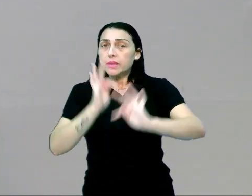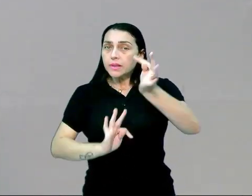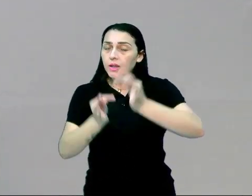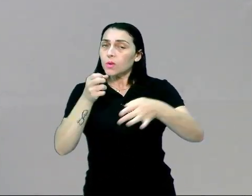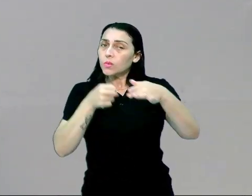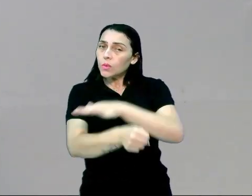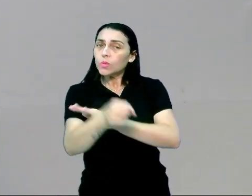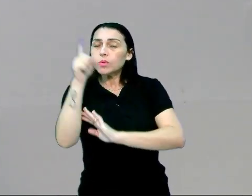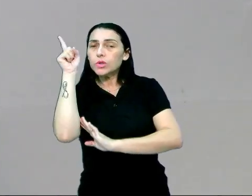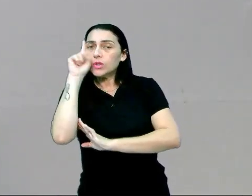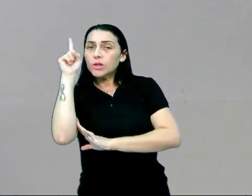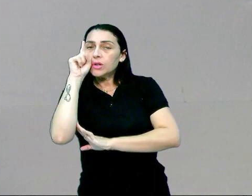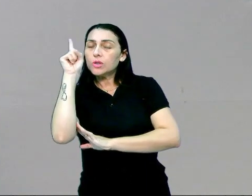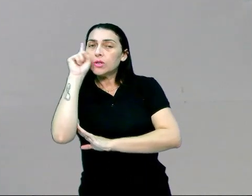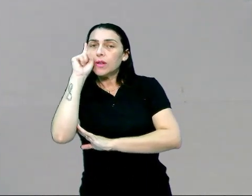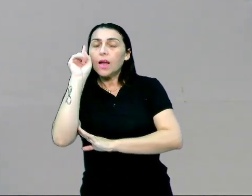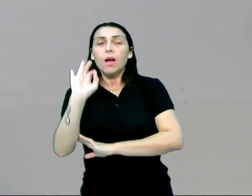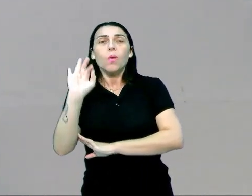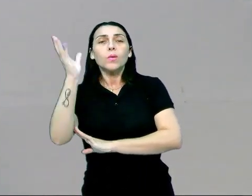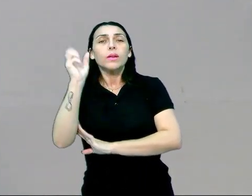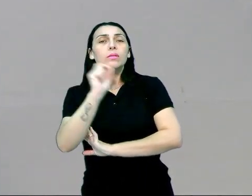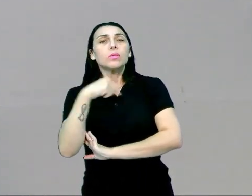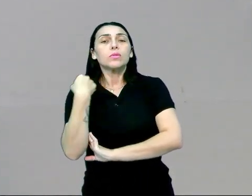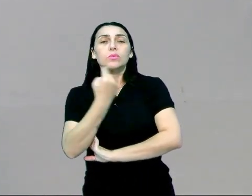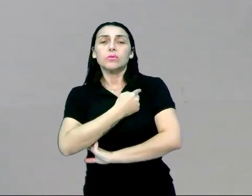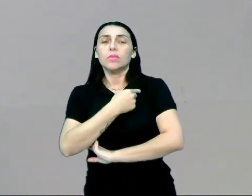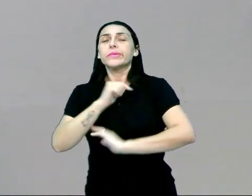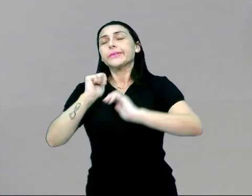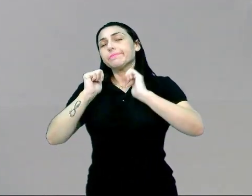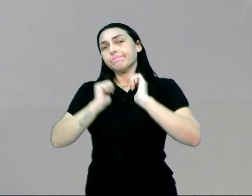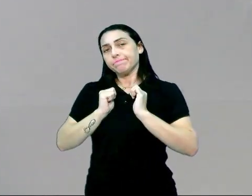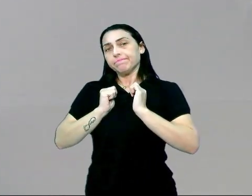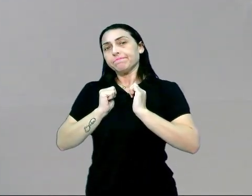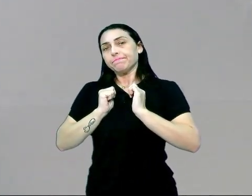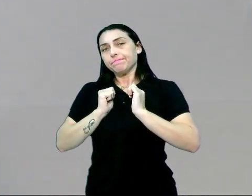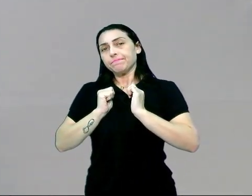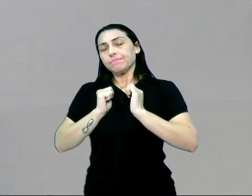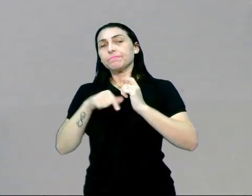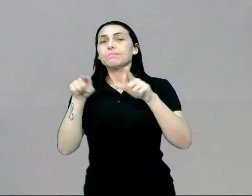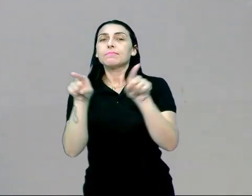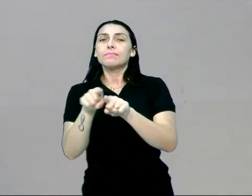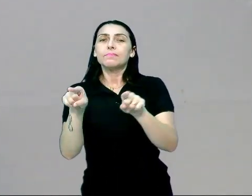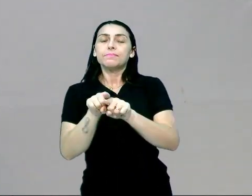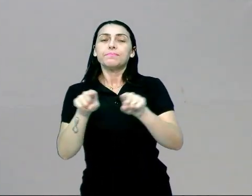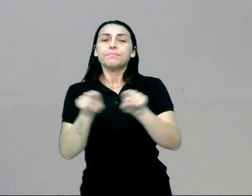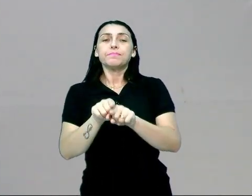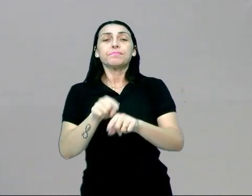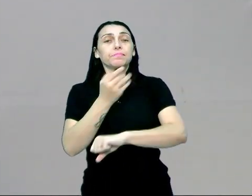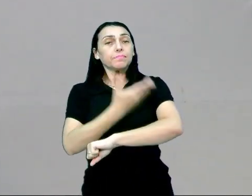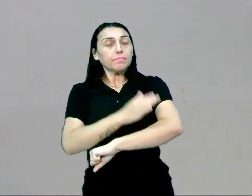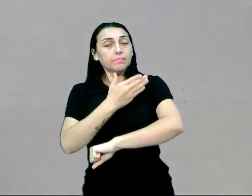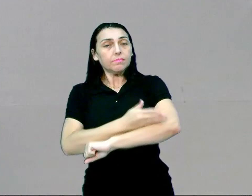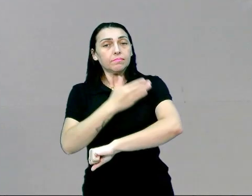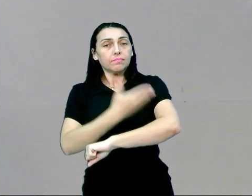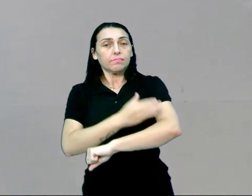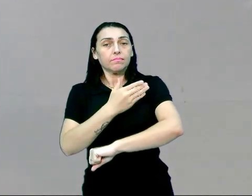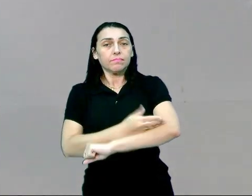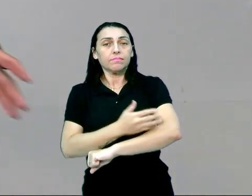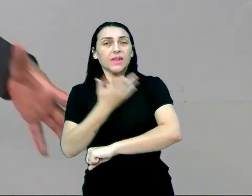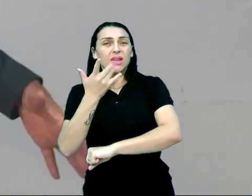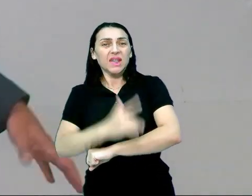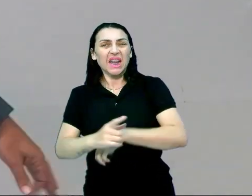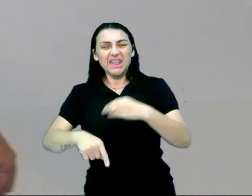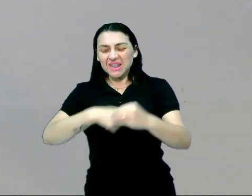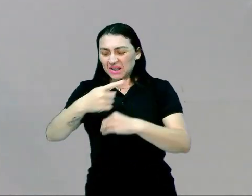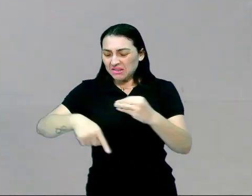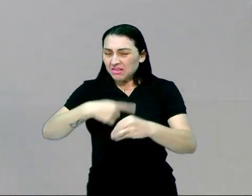tecnologia no dia a dia acaba fazendo com que a gente fique mais acomodado. Além disso, práticas comuns de criança enlouquecendo